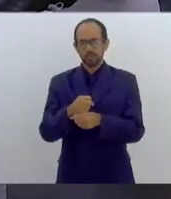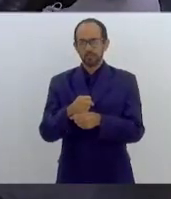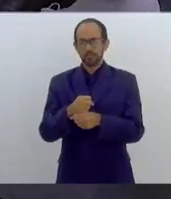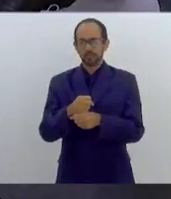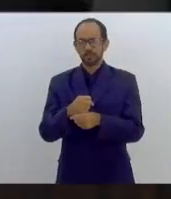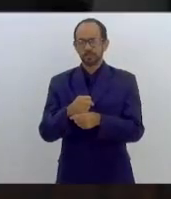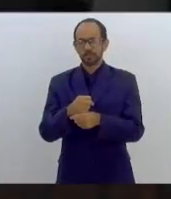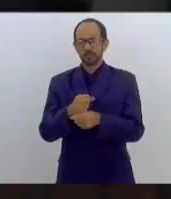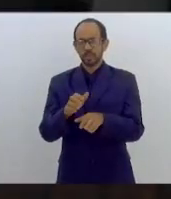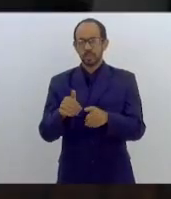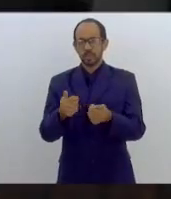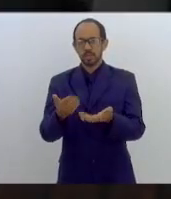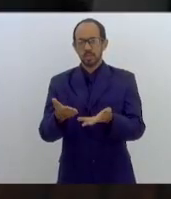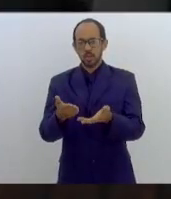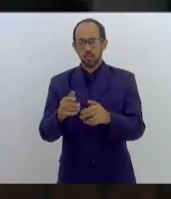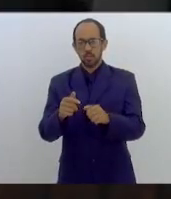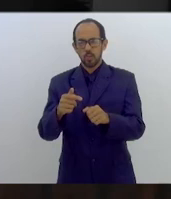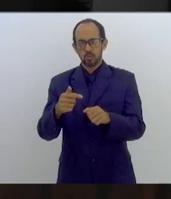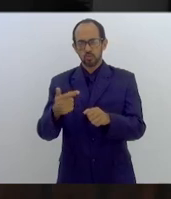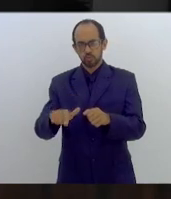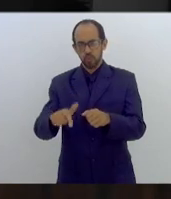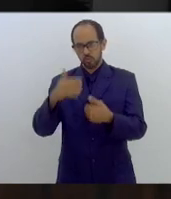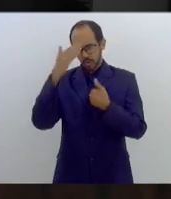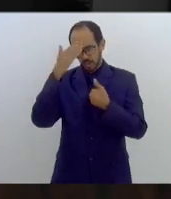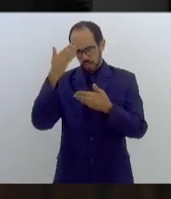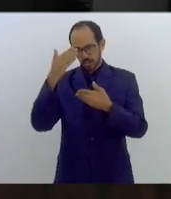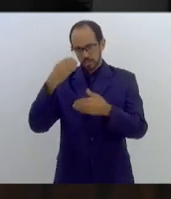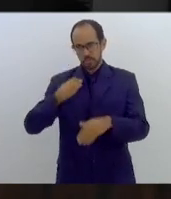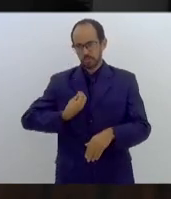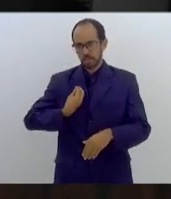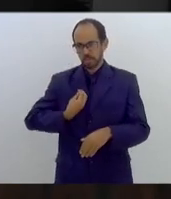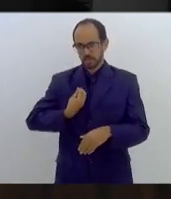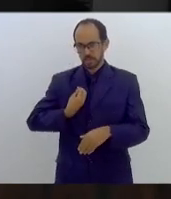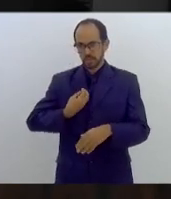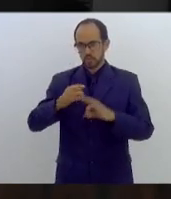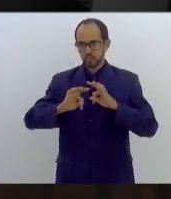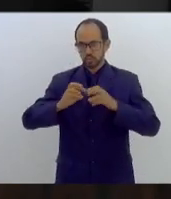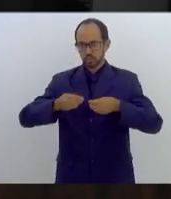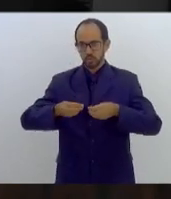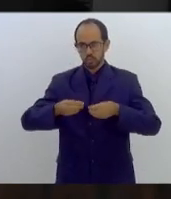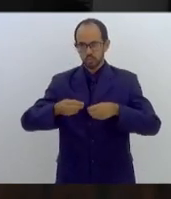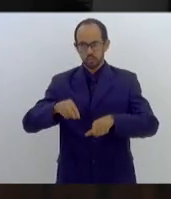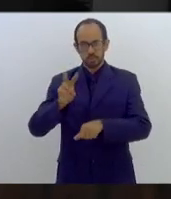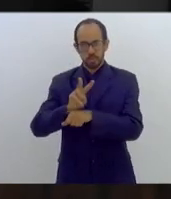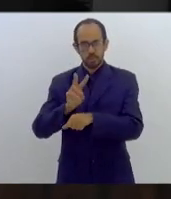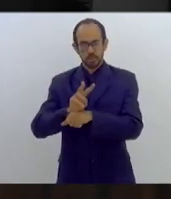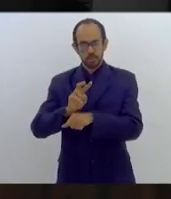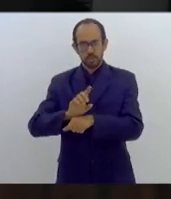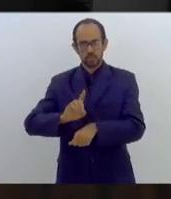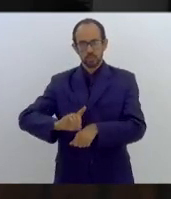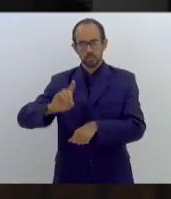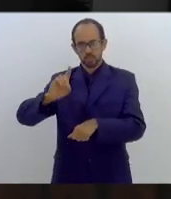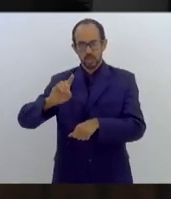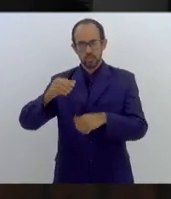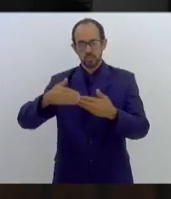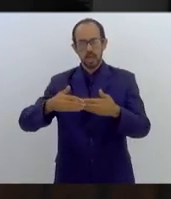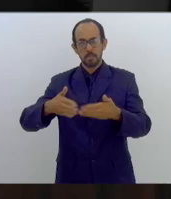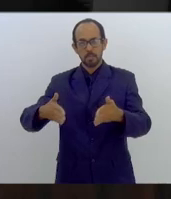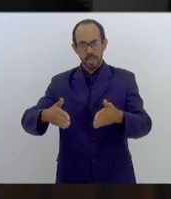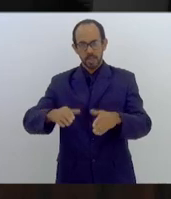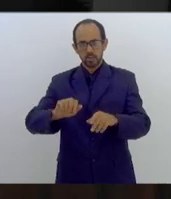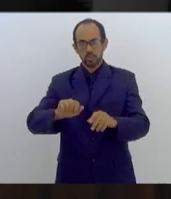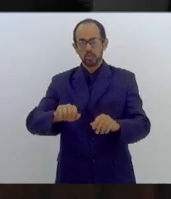Então, mais uma vez, agradecer a presença de todas e todos. Sob a proteção de Deus, declaro aberta a sessão